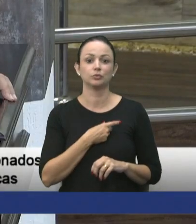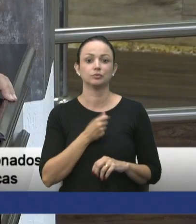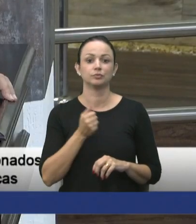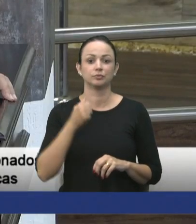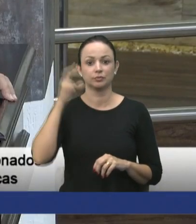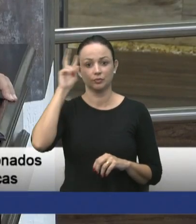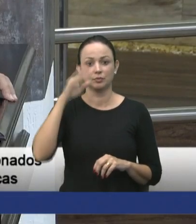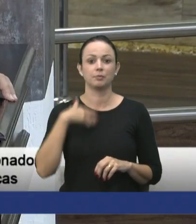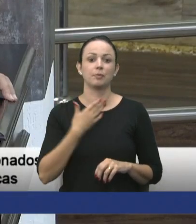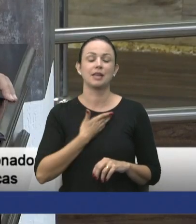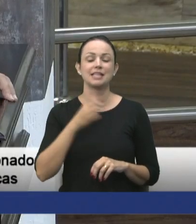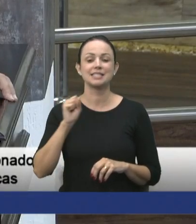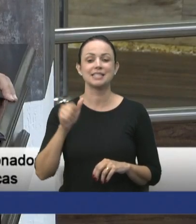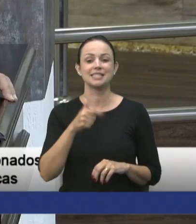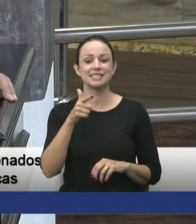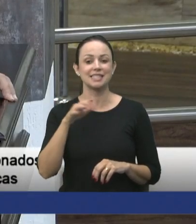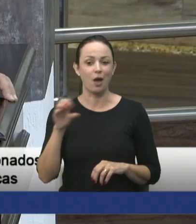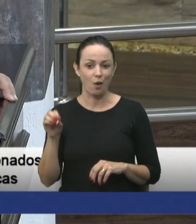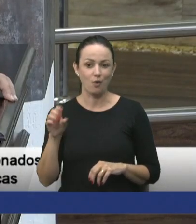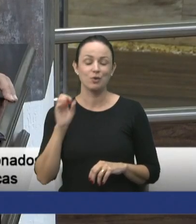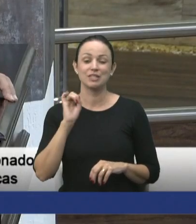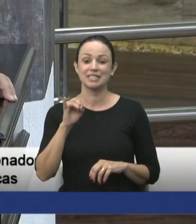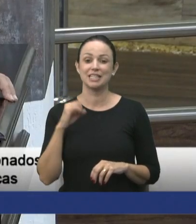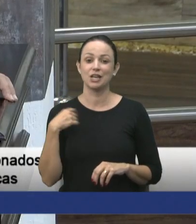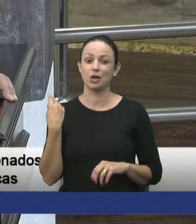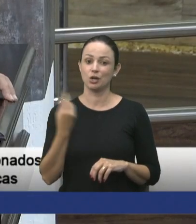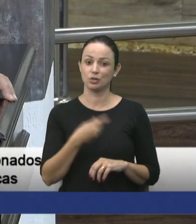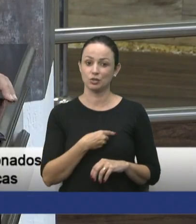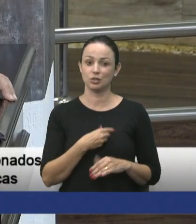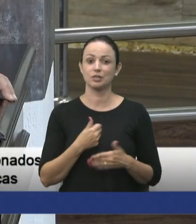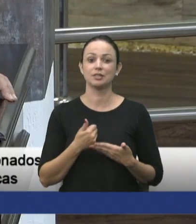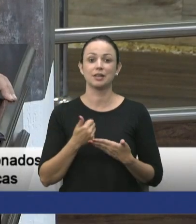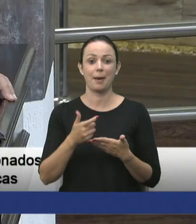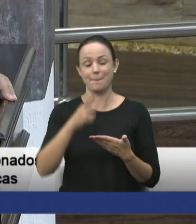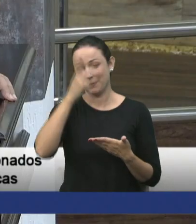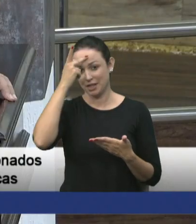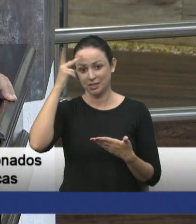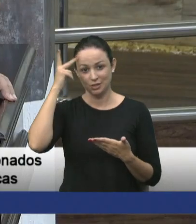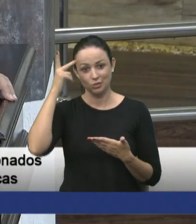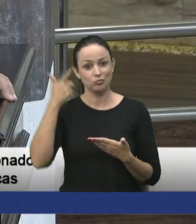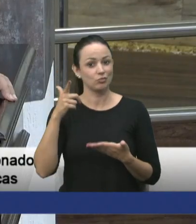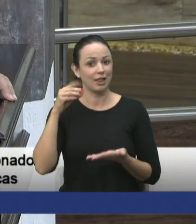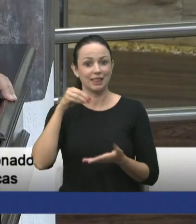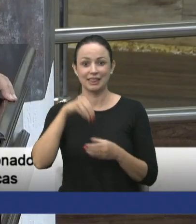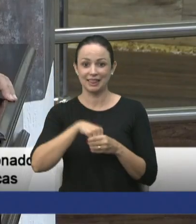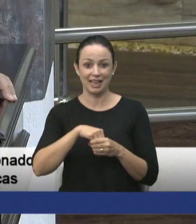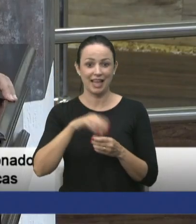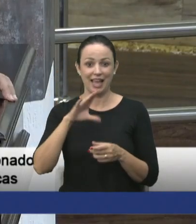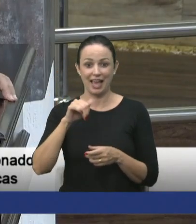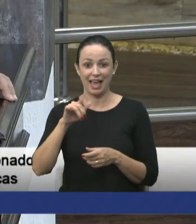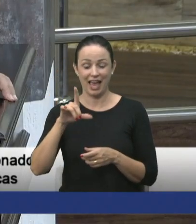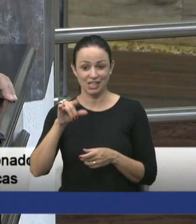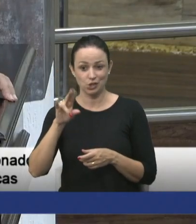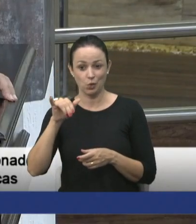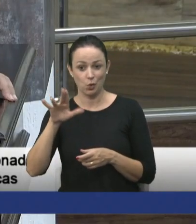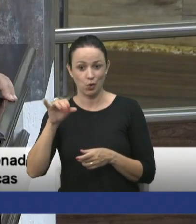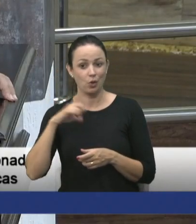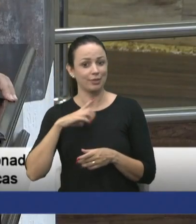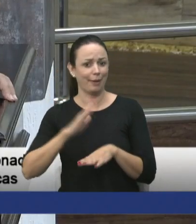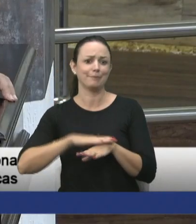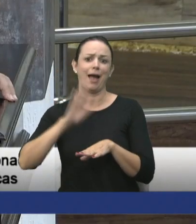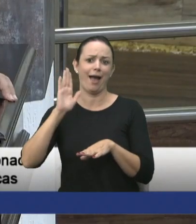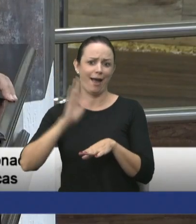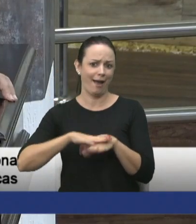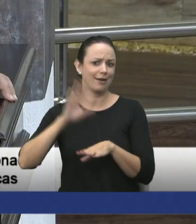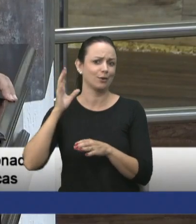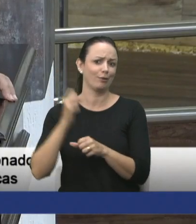meu amigo Sansão também, se nós estendermos para as pessoas, às vezes, que não estão no Cade Único, esse número vai saltar muito mais. Então,